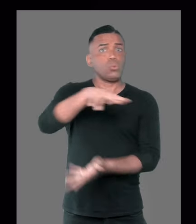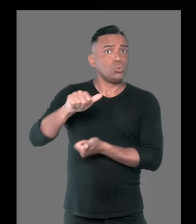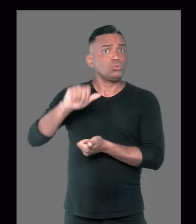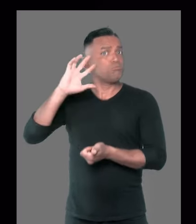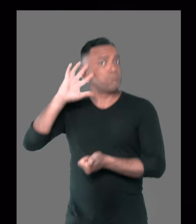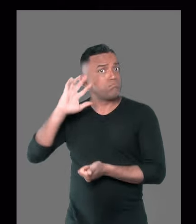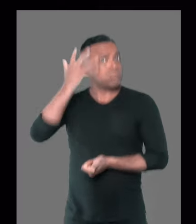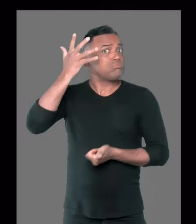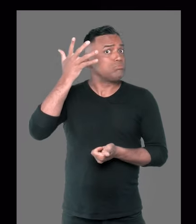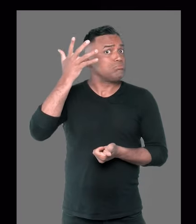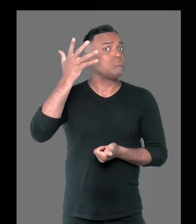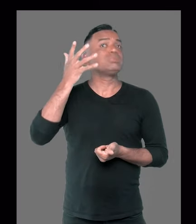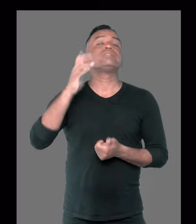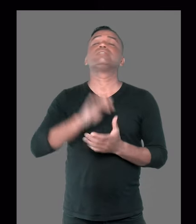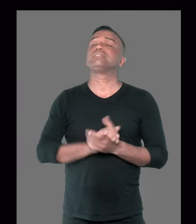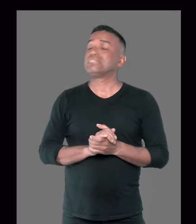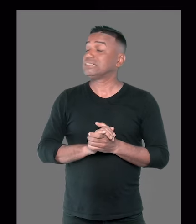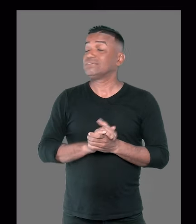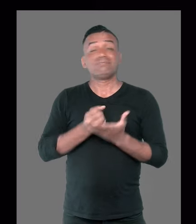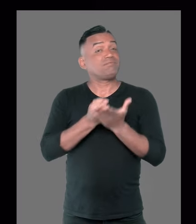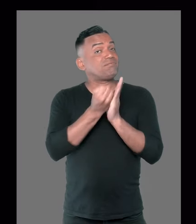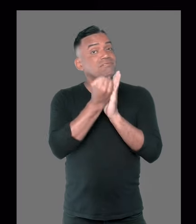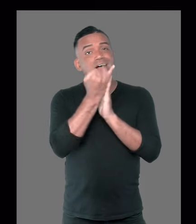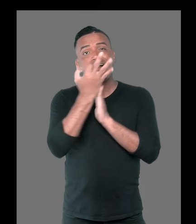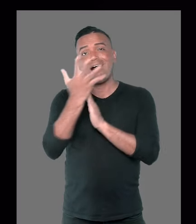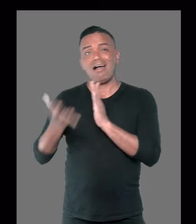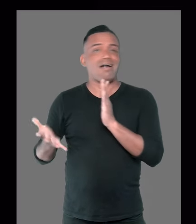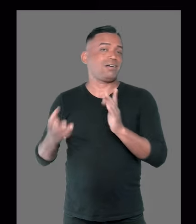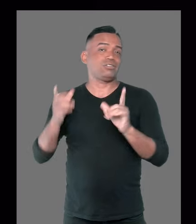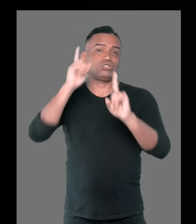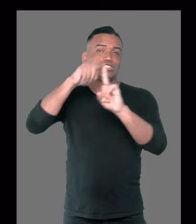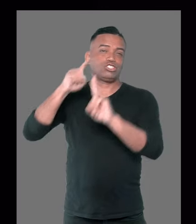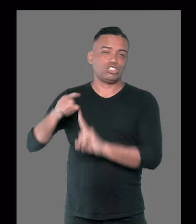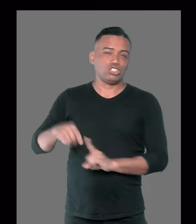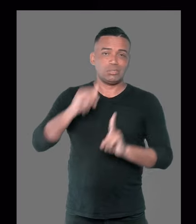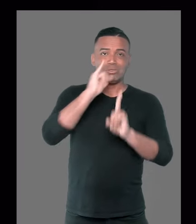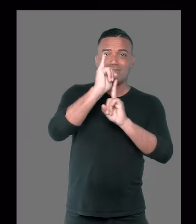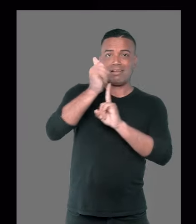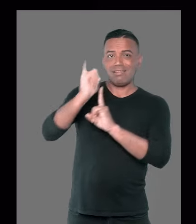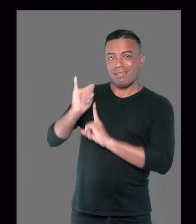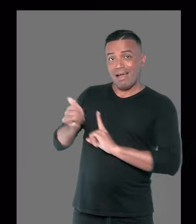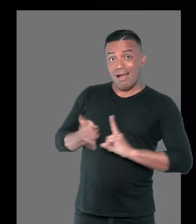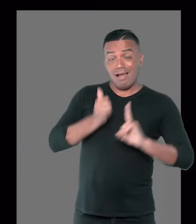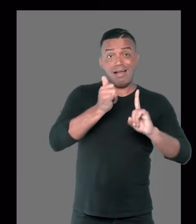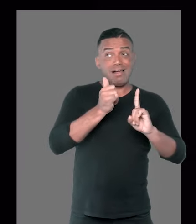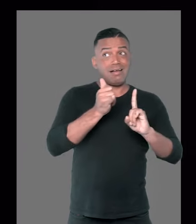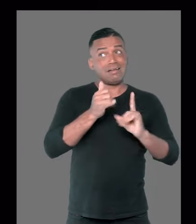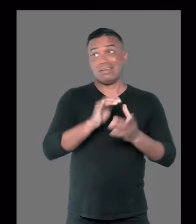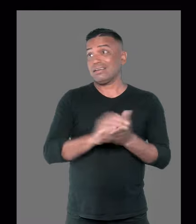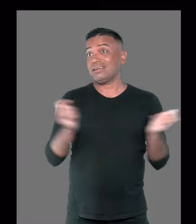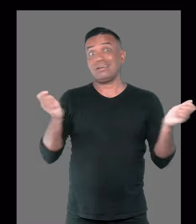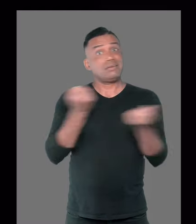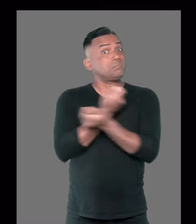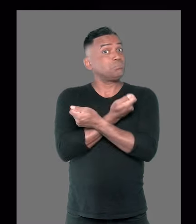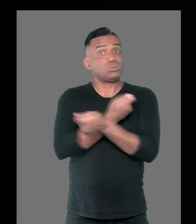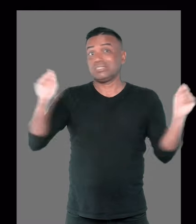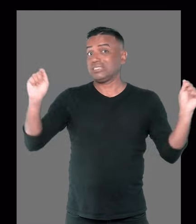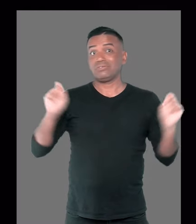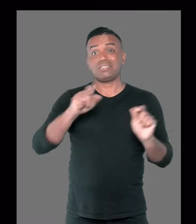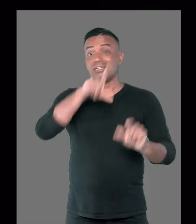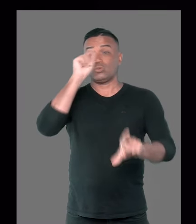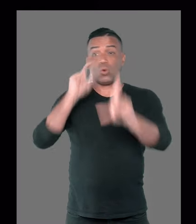acontecer ia ter uma infinidade de narrativas ia ser quase impossível você escolher uma narrativa que era melhor do que as